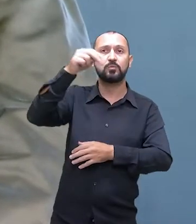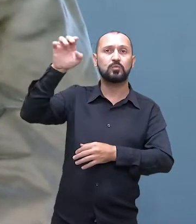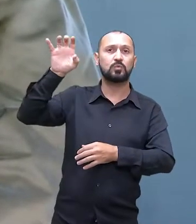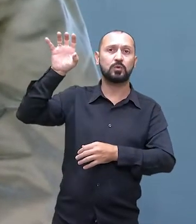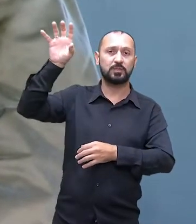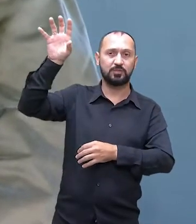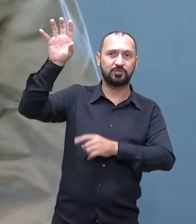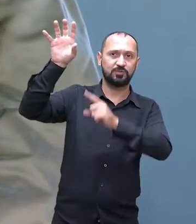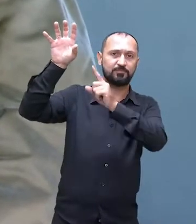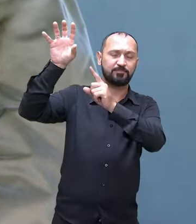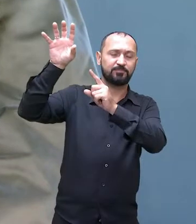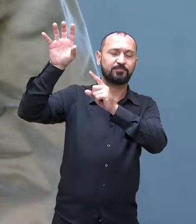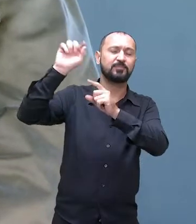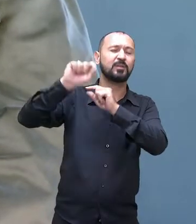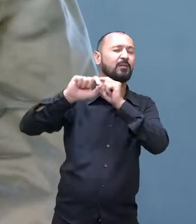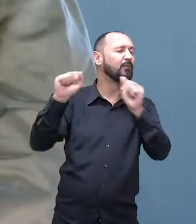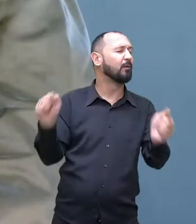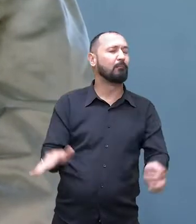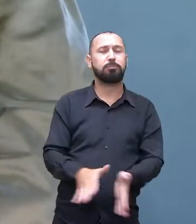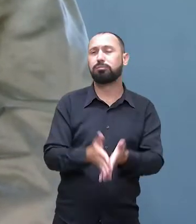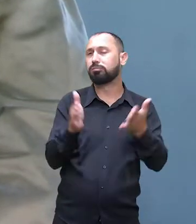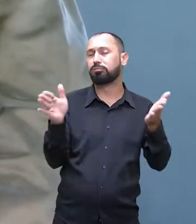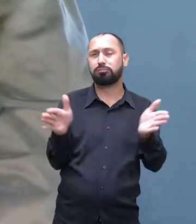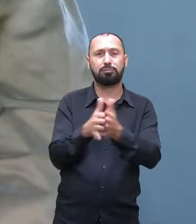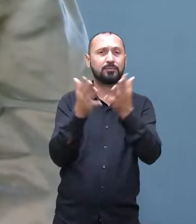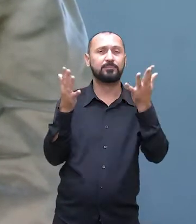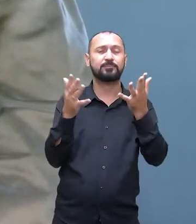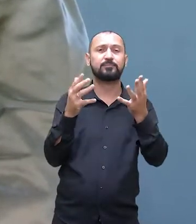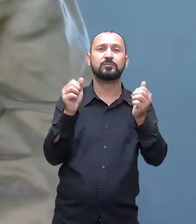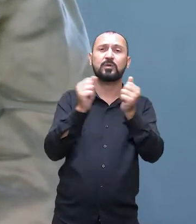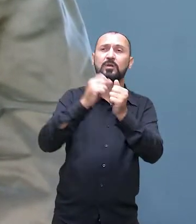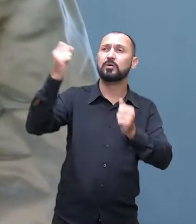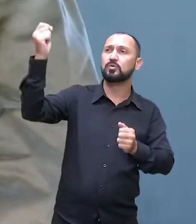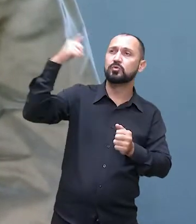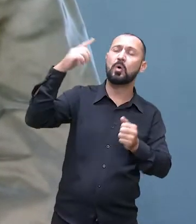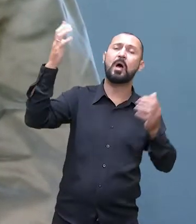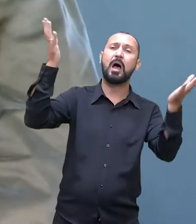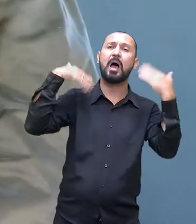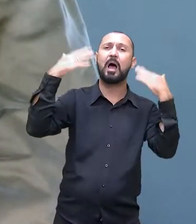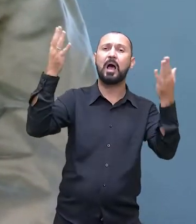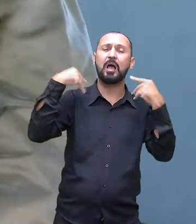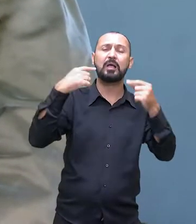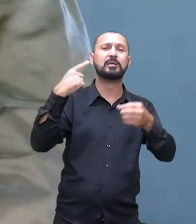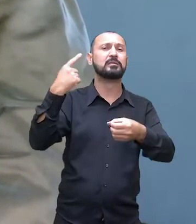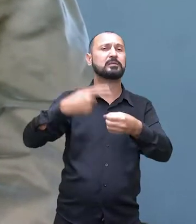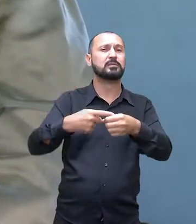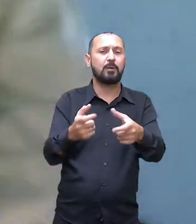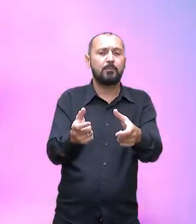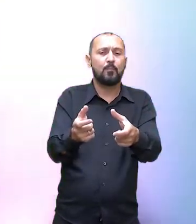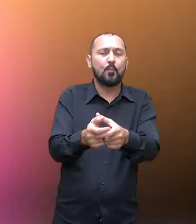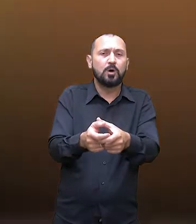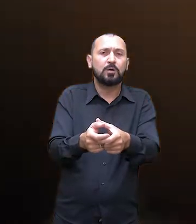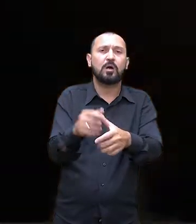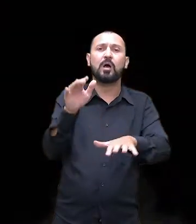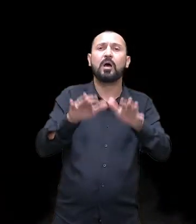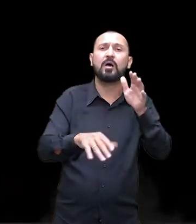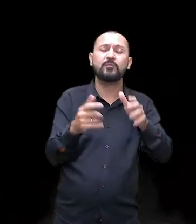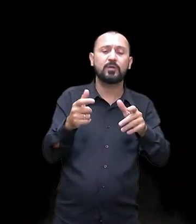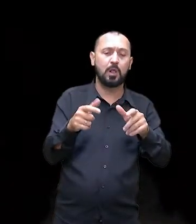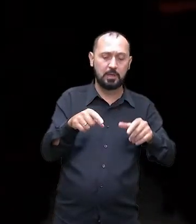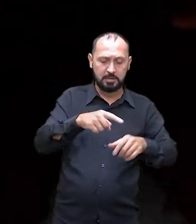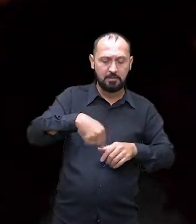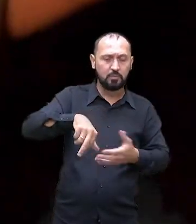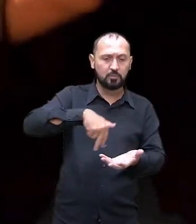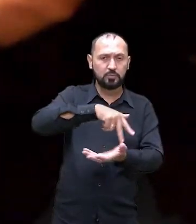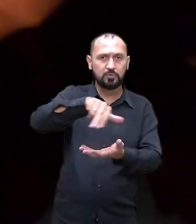Nordeste, a região do Nordeste, que foi fantástico, né? O sol, aquele calor, as cidades pequenas, muitas vezes não